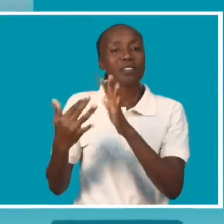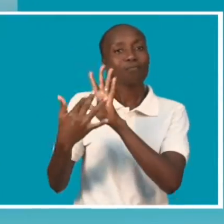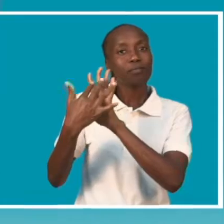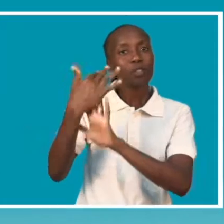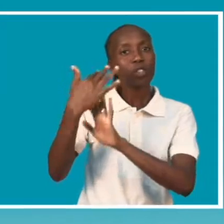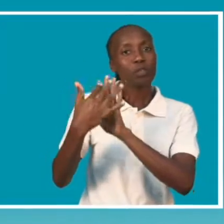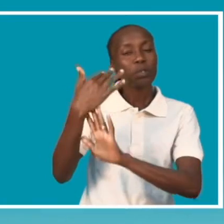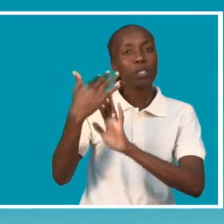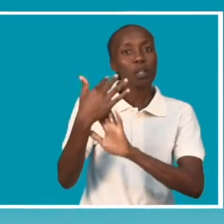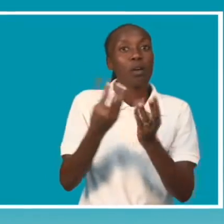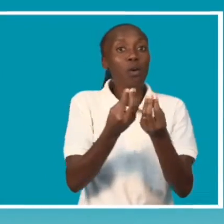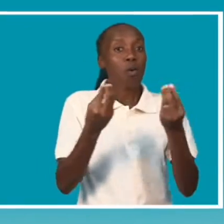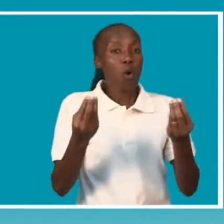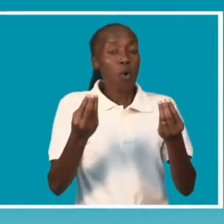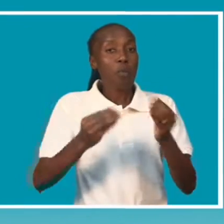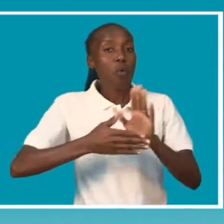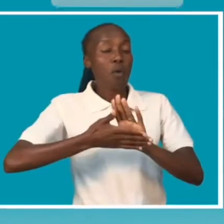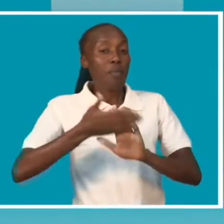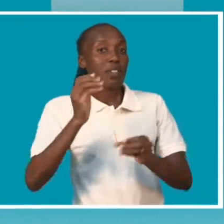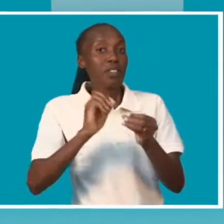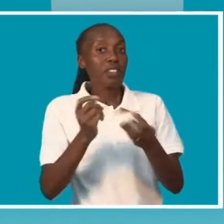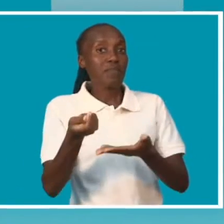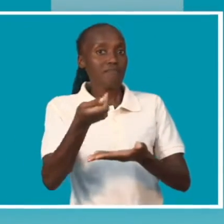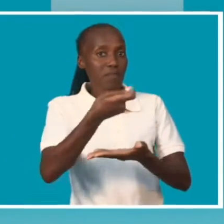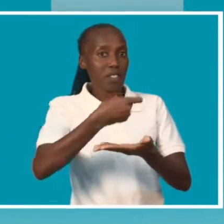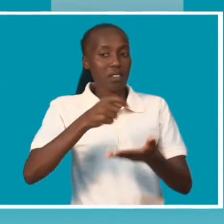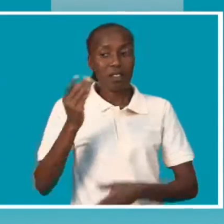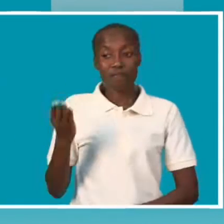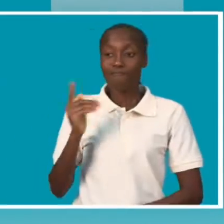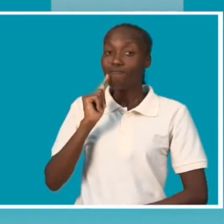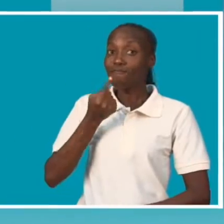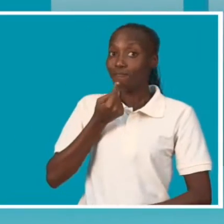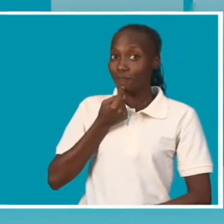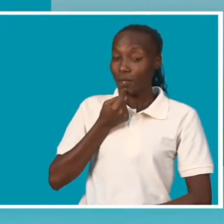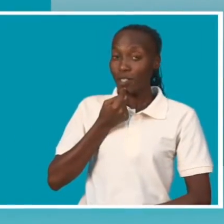contar como ele começa a desenhar. Eu